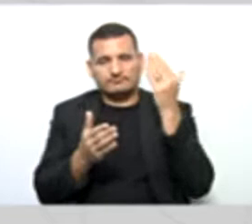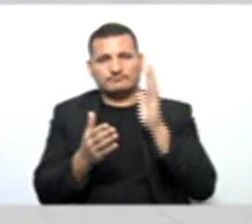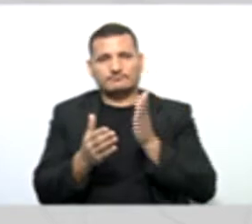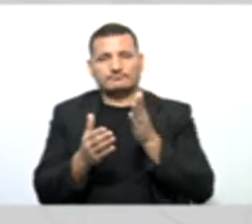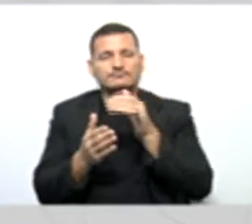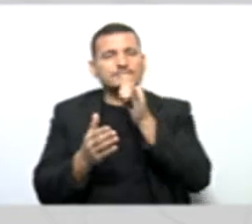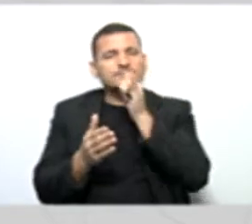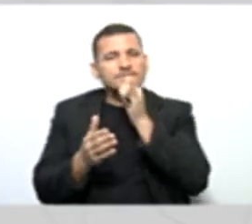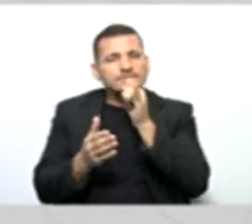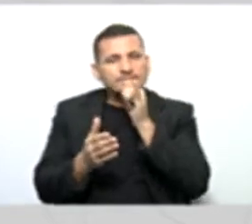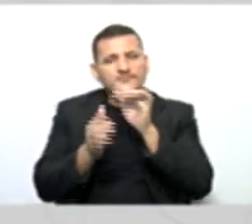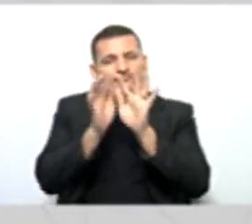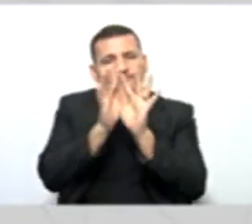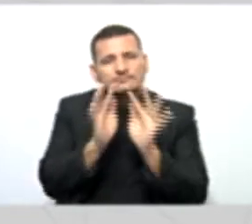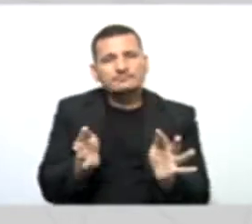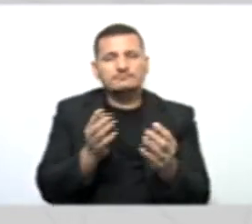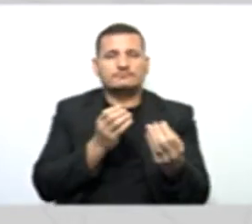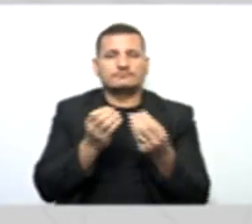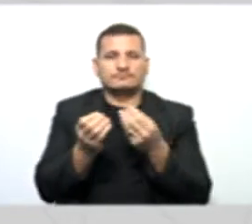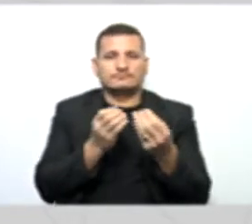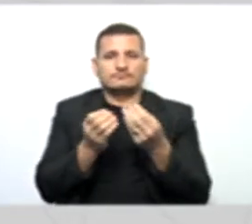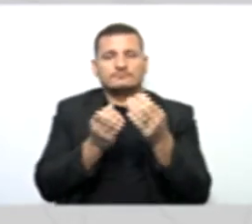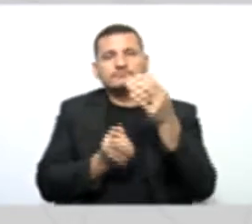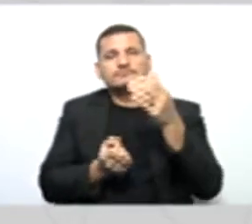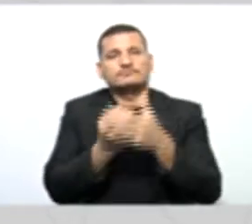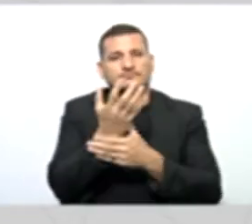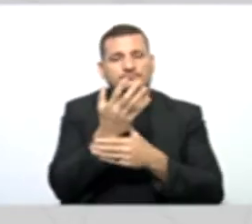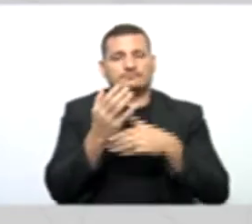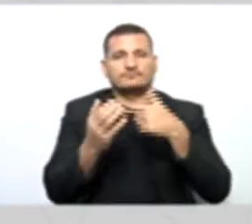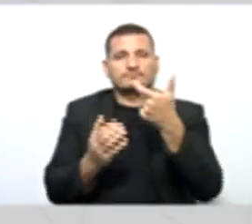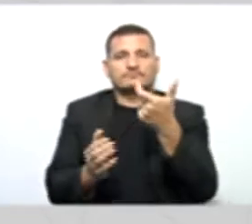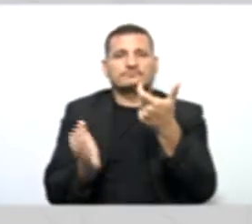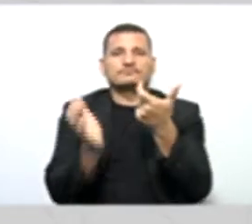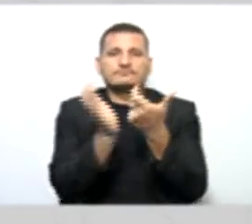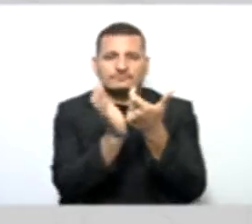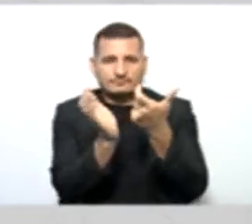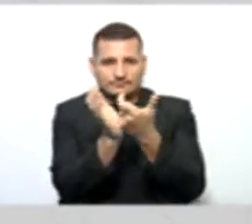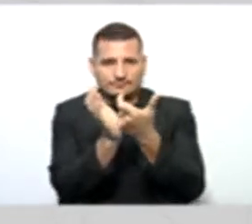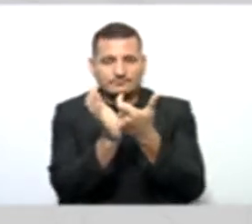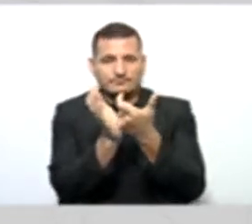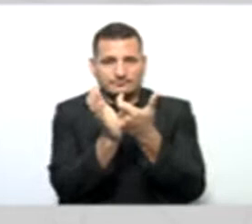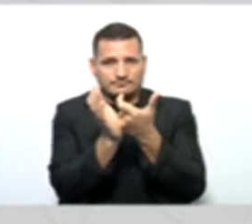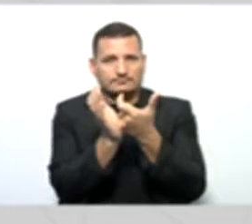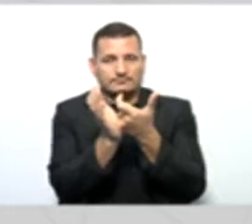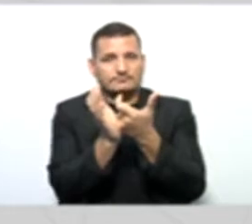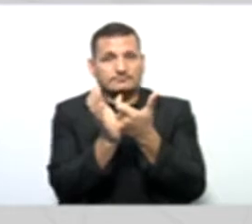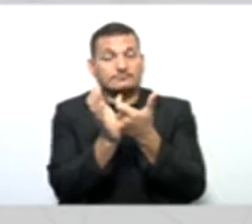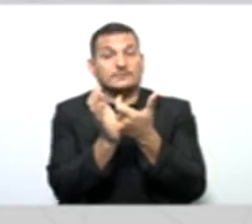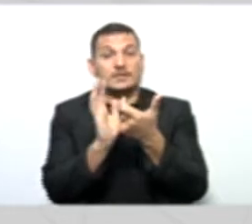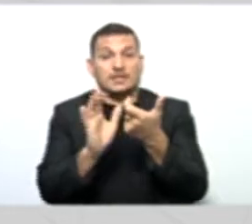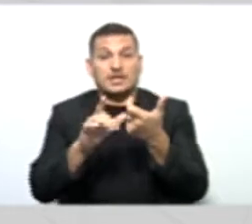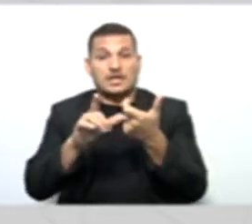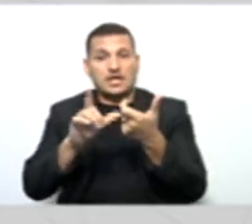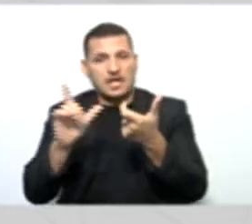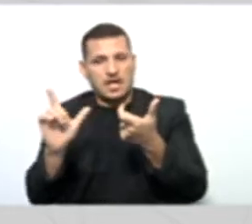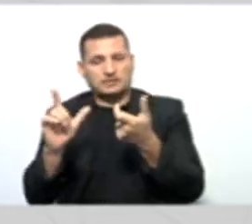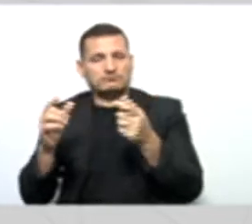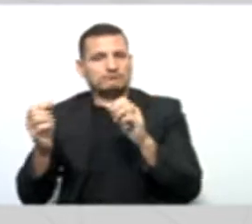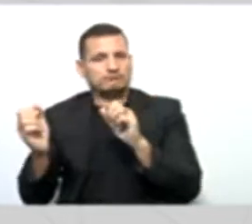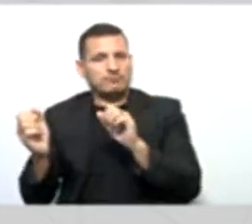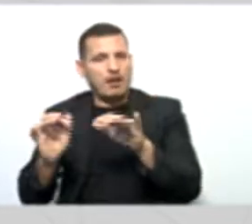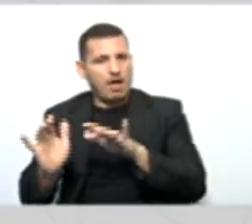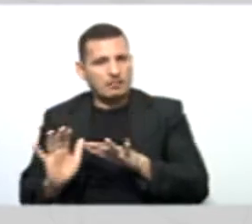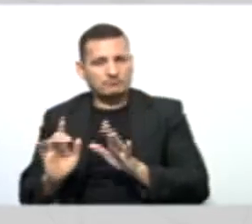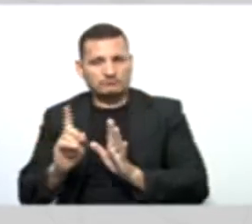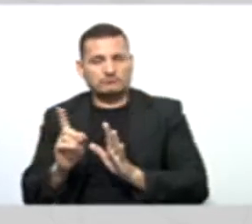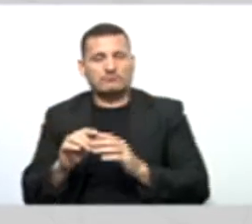um pequeno exemplo conceitual de como nós devemos criar uma classe antes de começar a fazer o seu código propriamente dito. Nós vamos ver